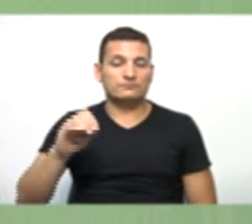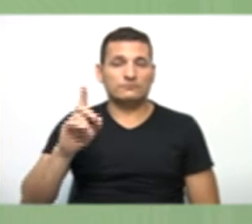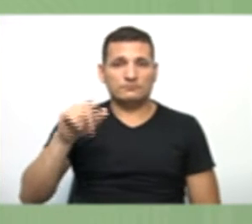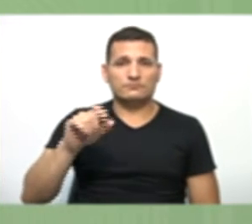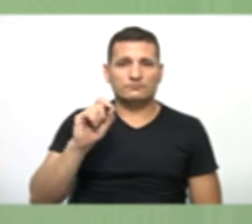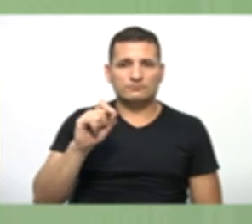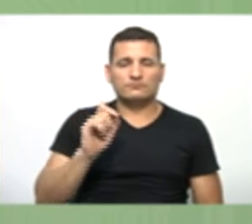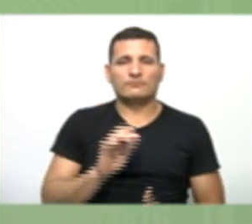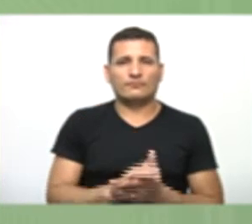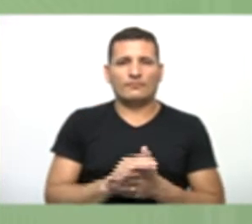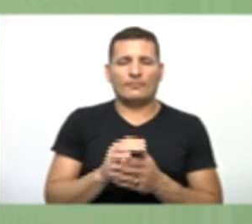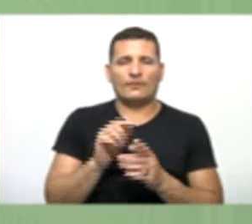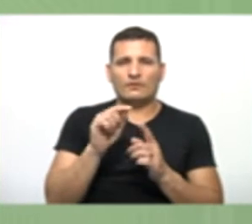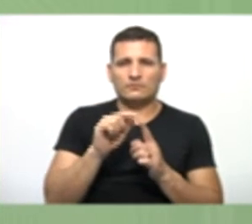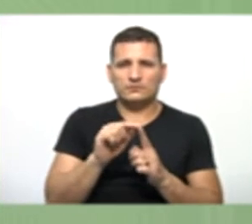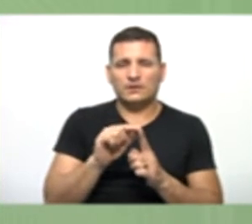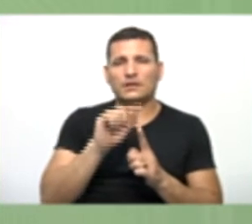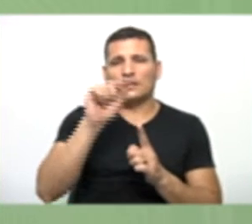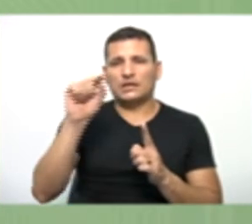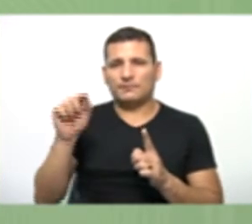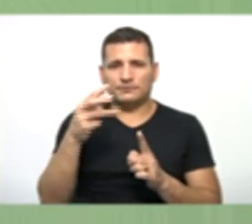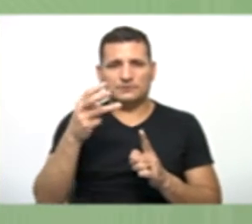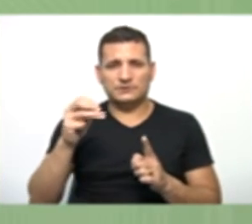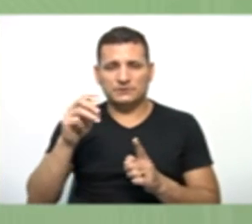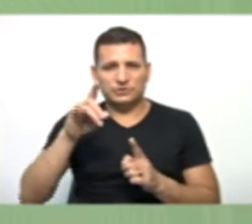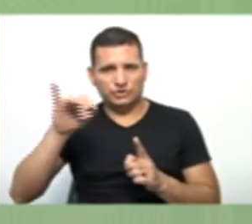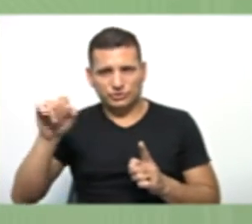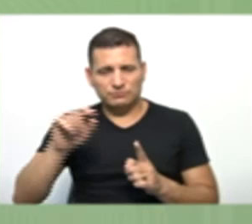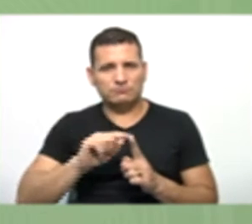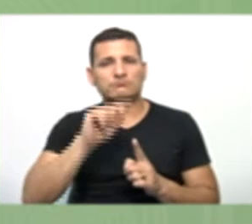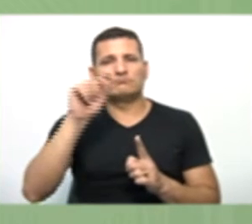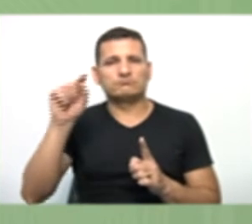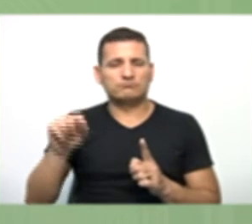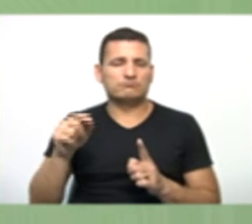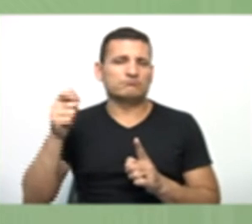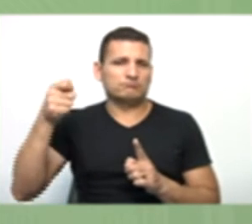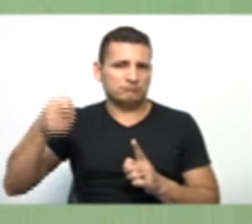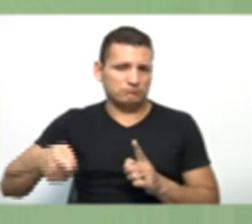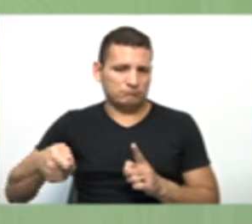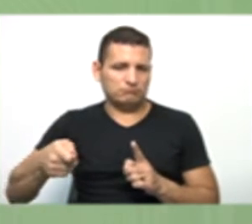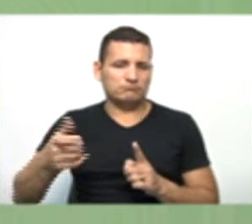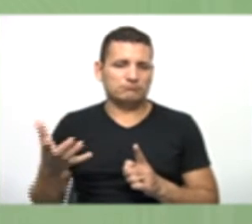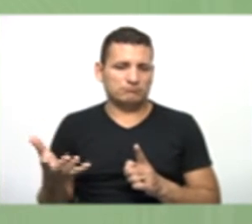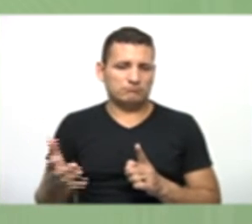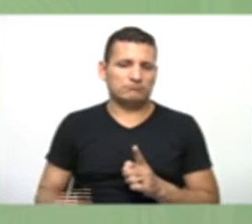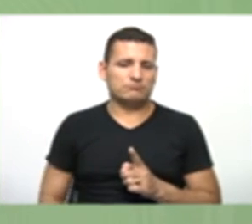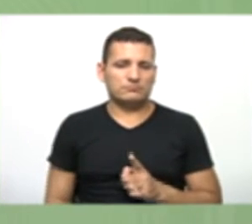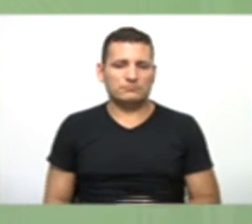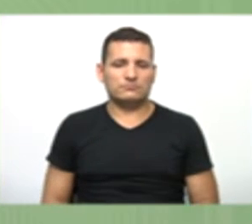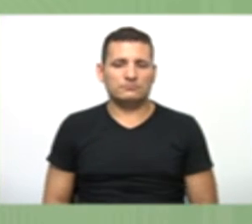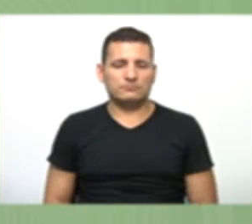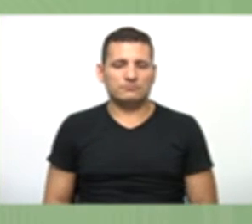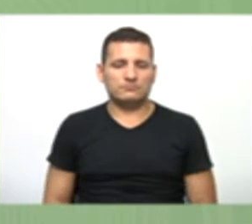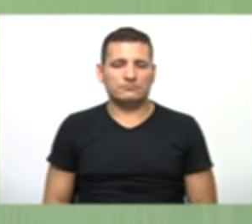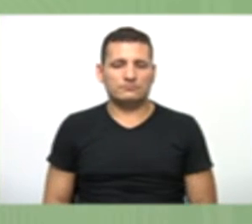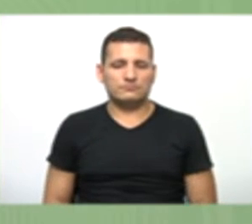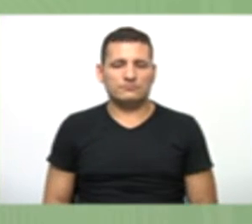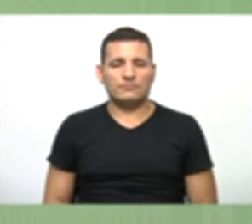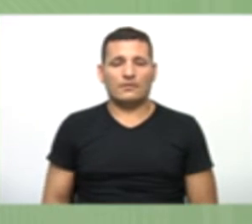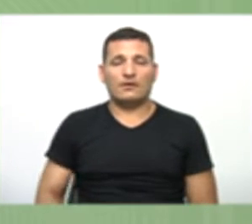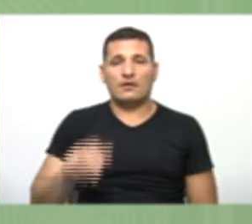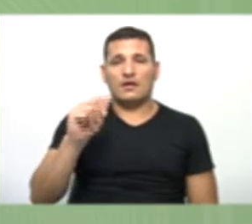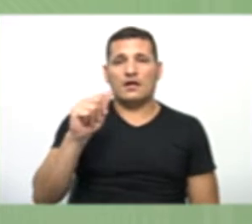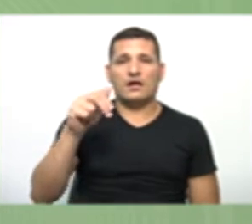após a efetuação daquele compra, ela é antecipada, é o que a gente pode chamar de à vista. À vista significa que tem no